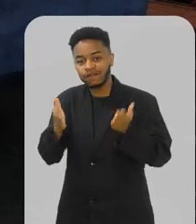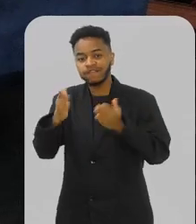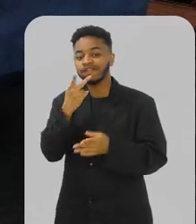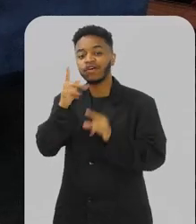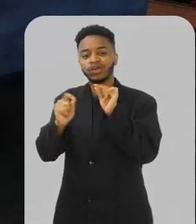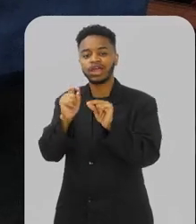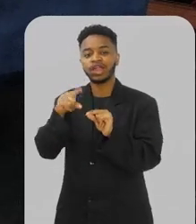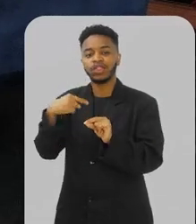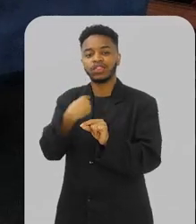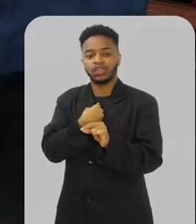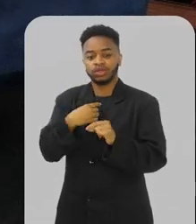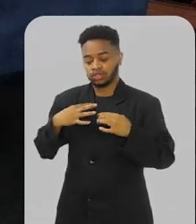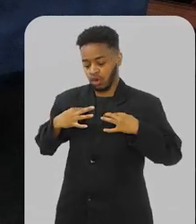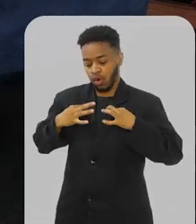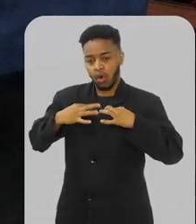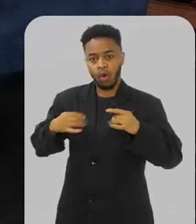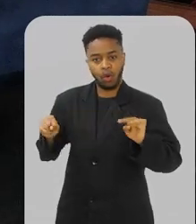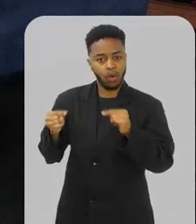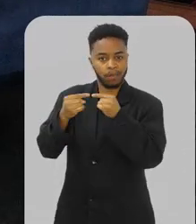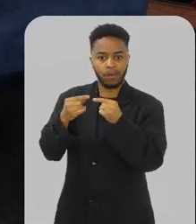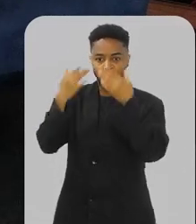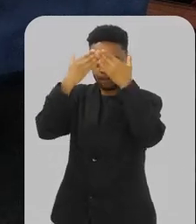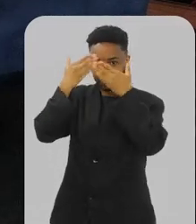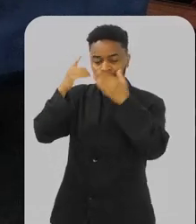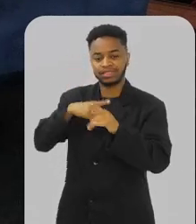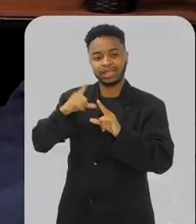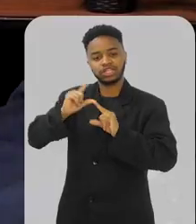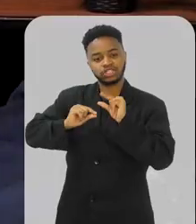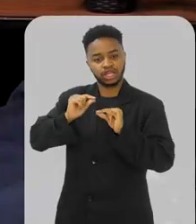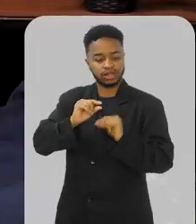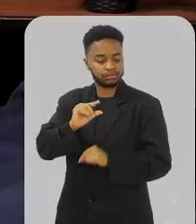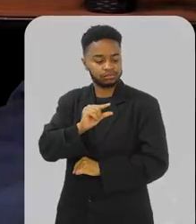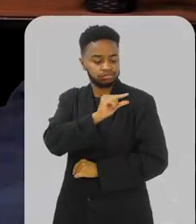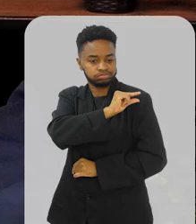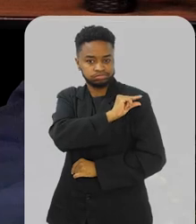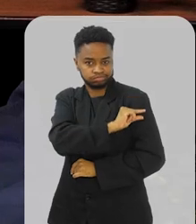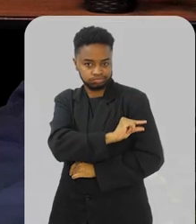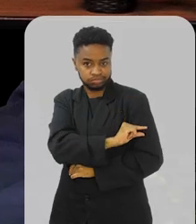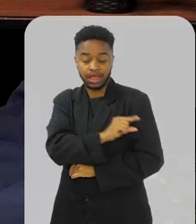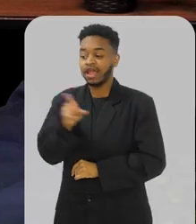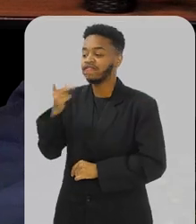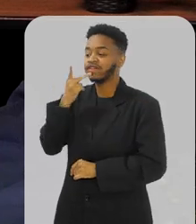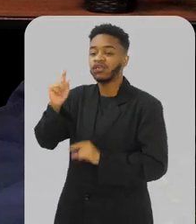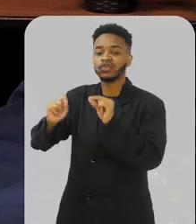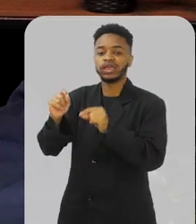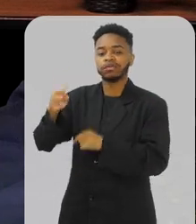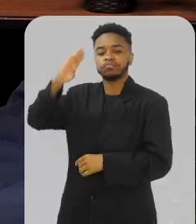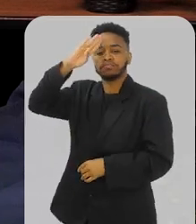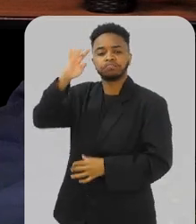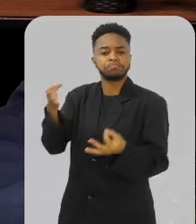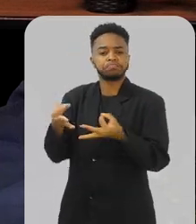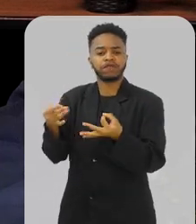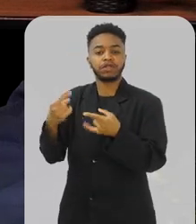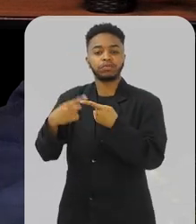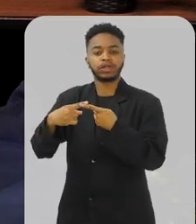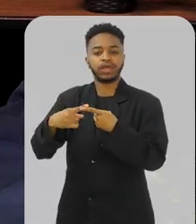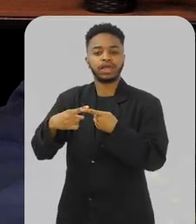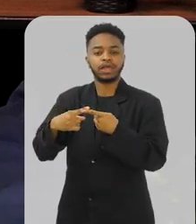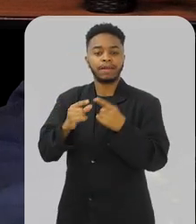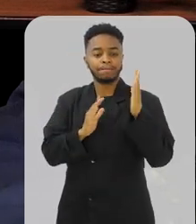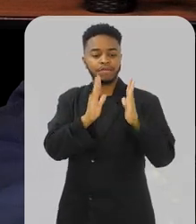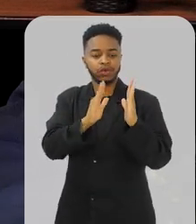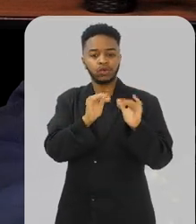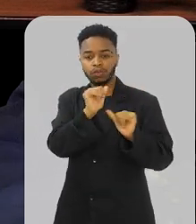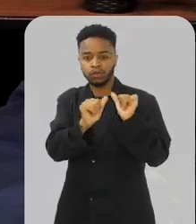uniforme da Umbanda tem umas divisas, umas estrelas. Ele dizia que era o quartel perfeito, porque você tinha, de tempos em tempos,